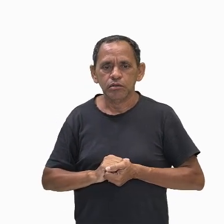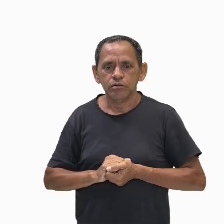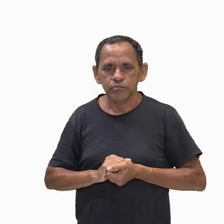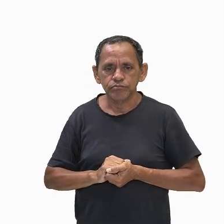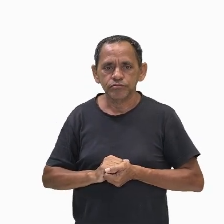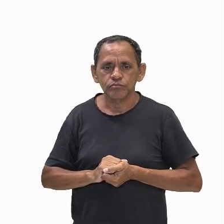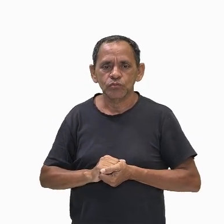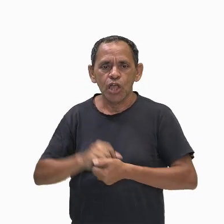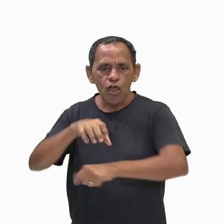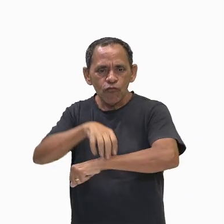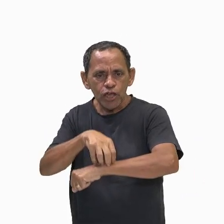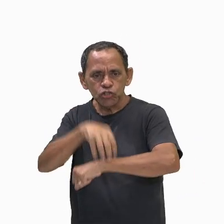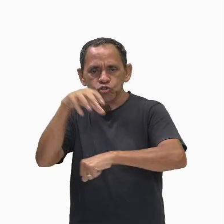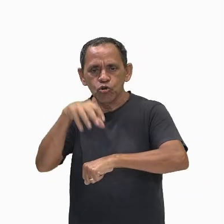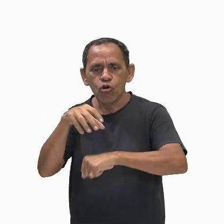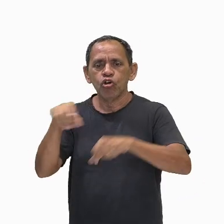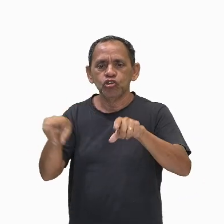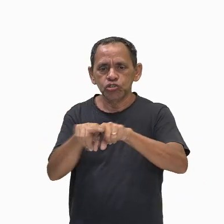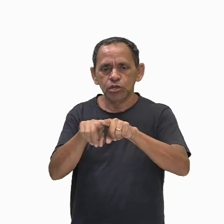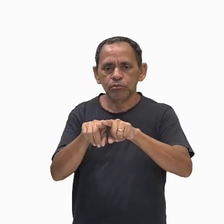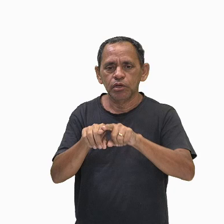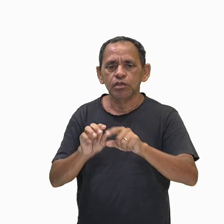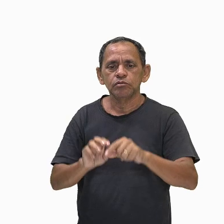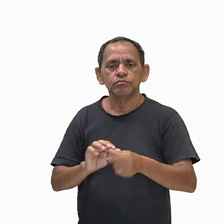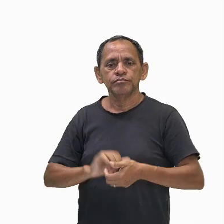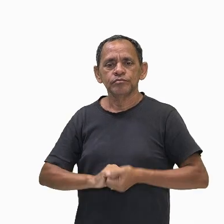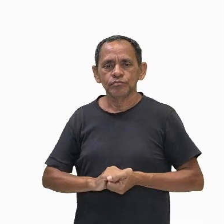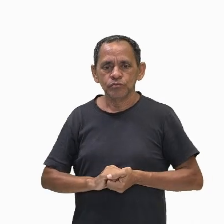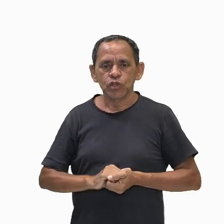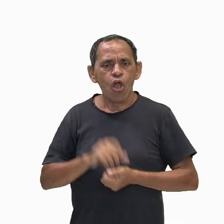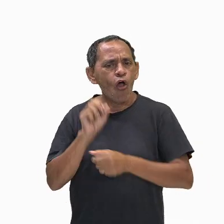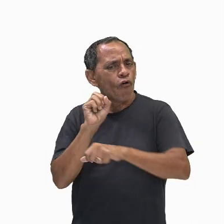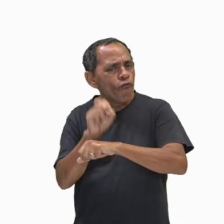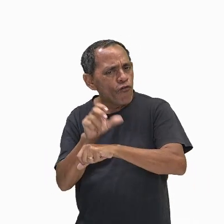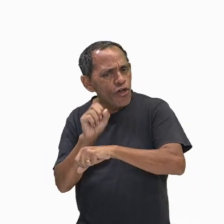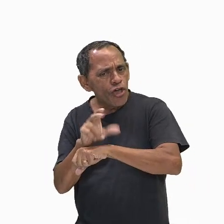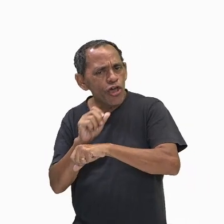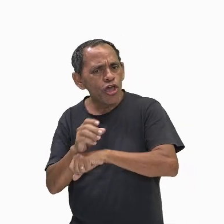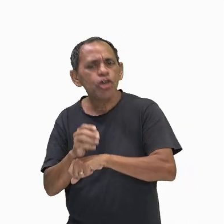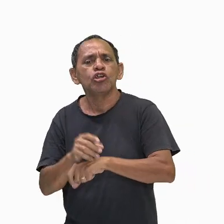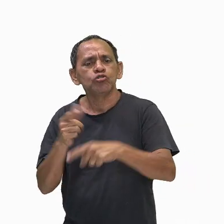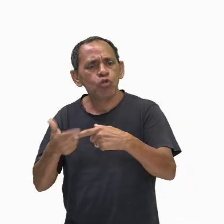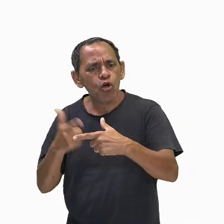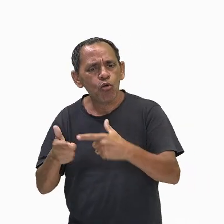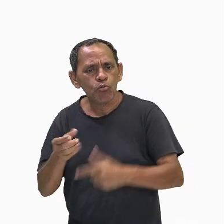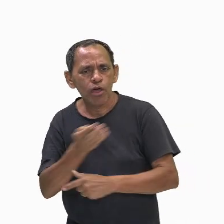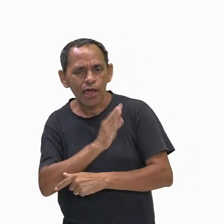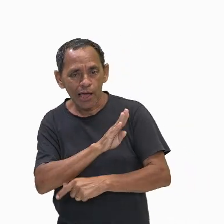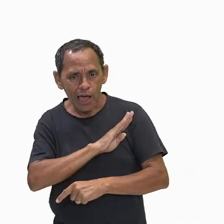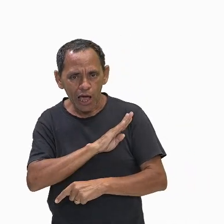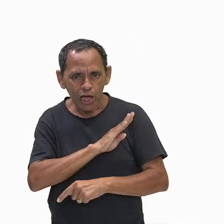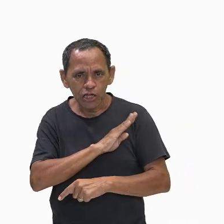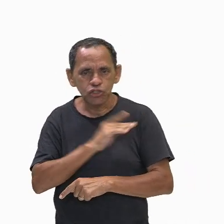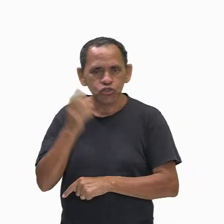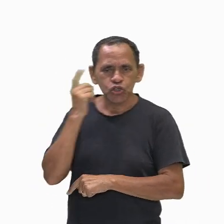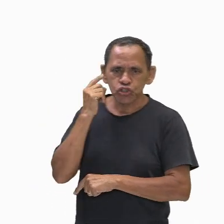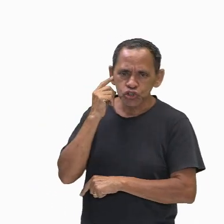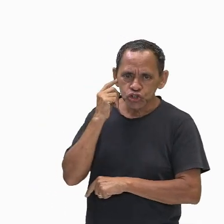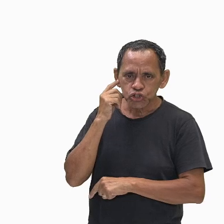por vírus durante a gravidez e pode levar a defeitos cardíacos, auditivos e oculares no